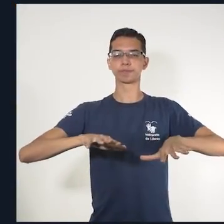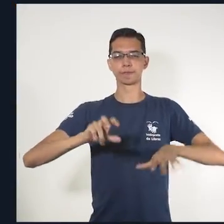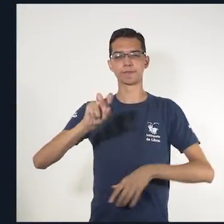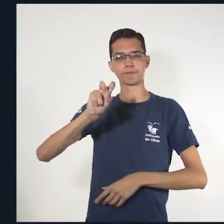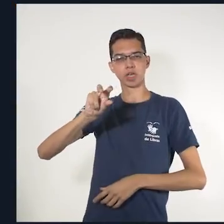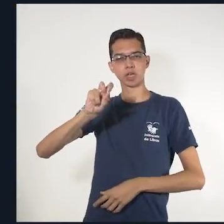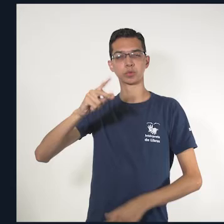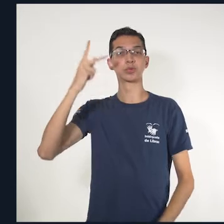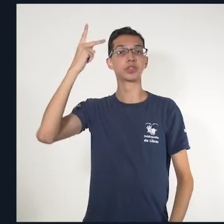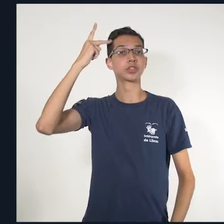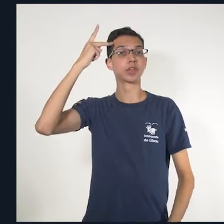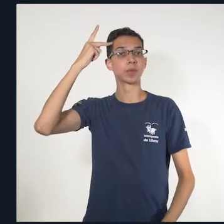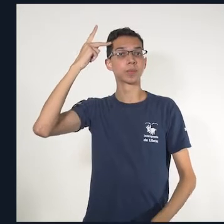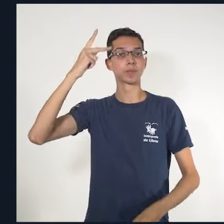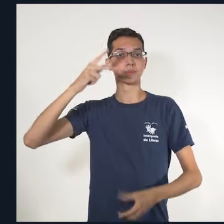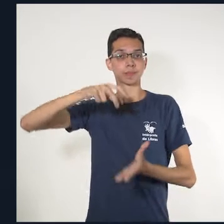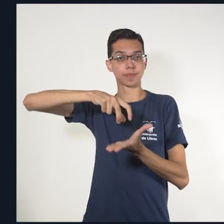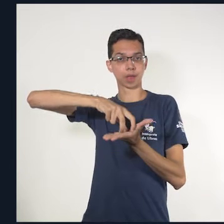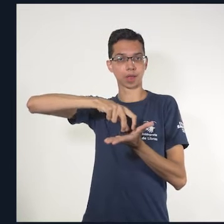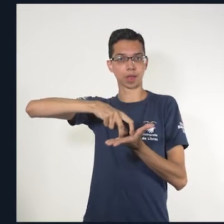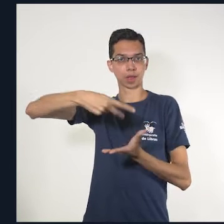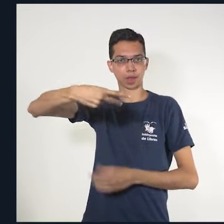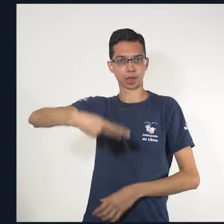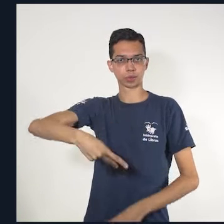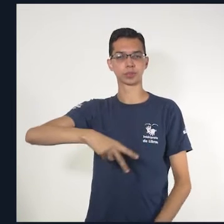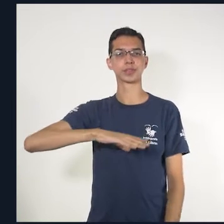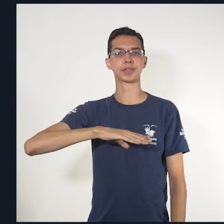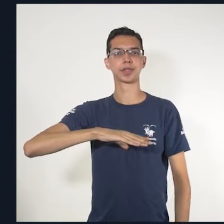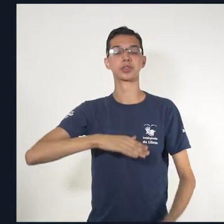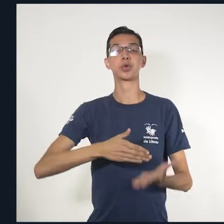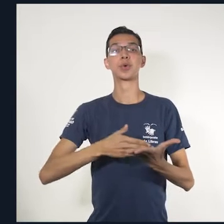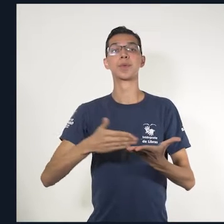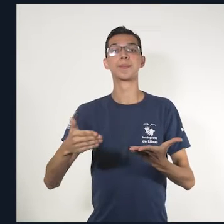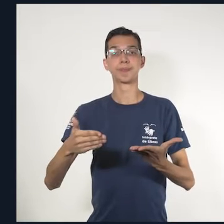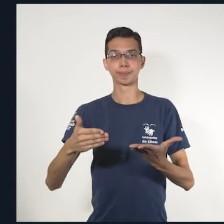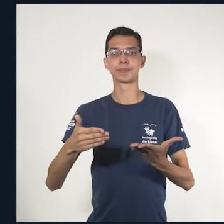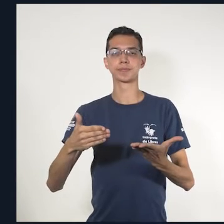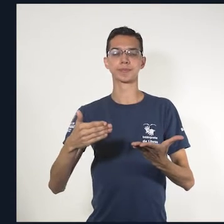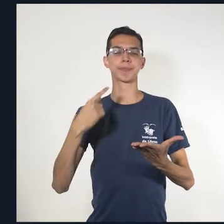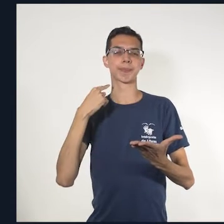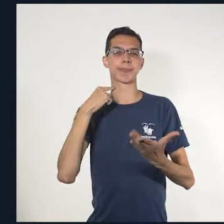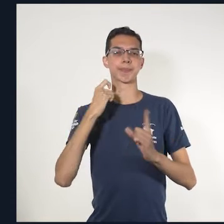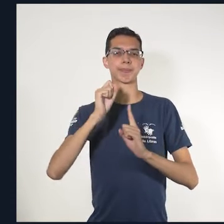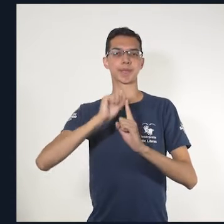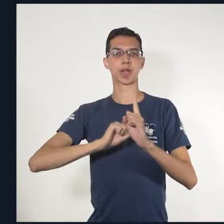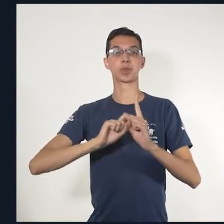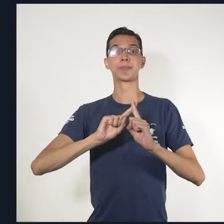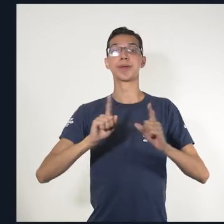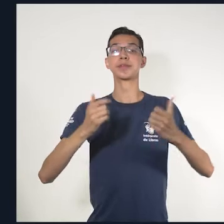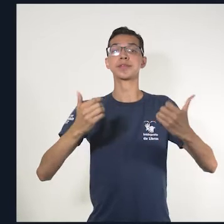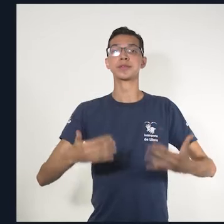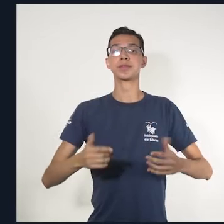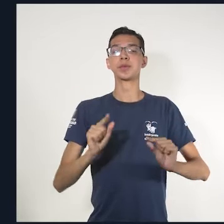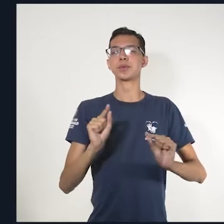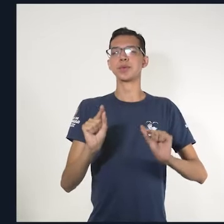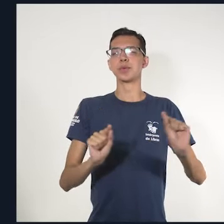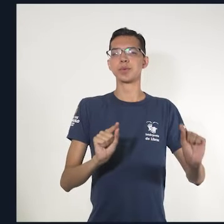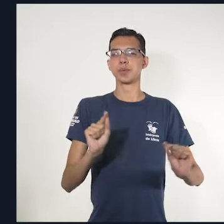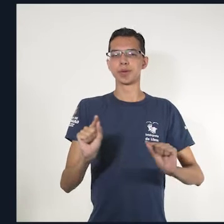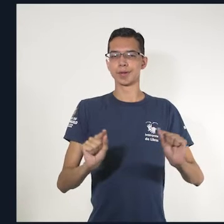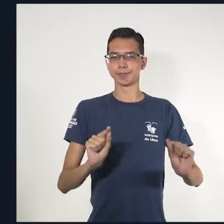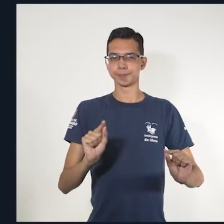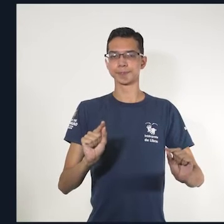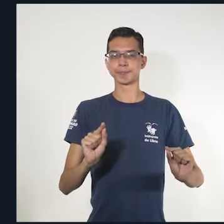Paulo, agora no início de maio, mas que retrata a incidência